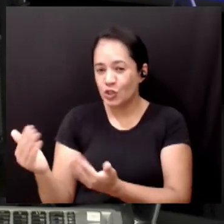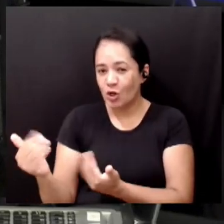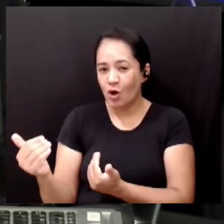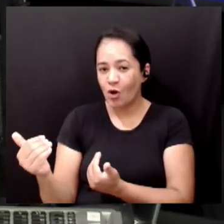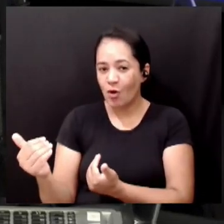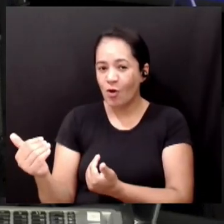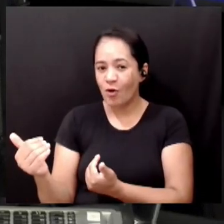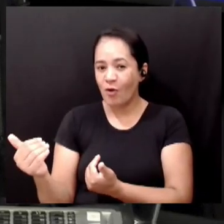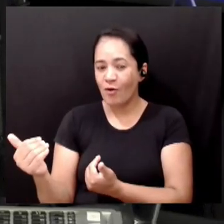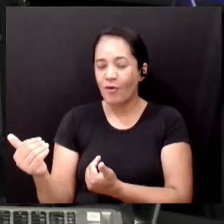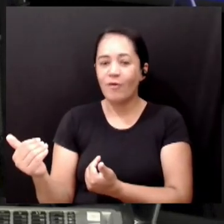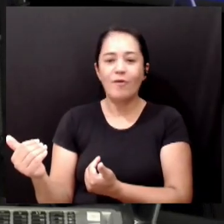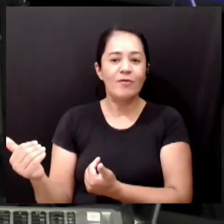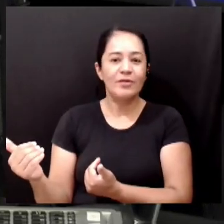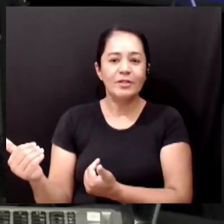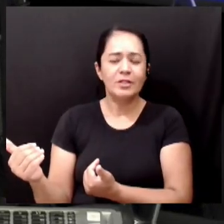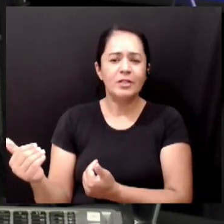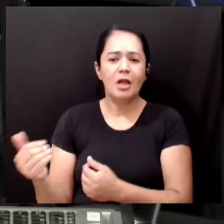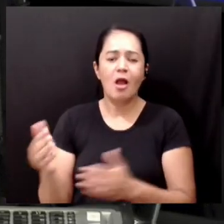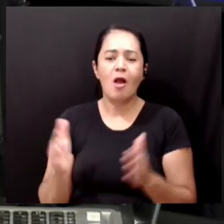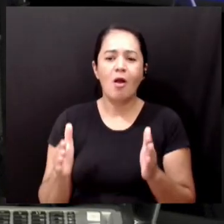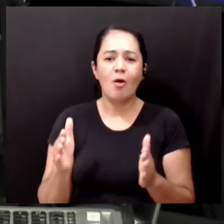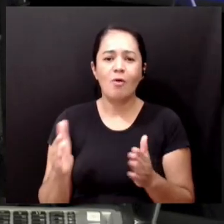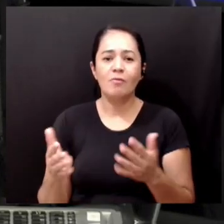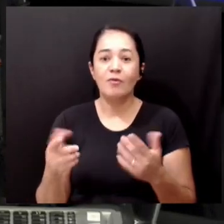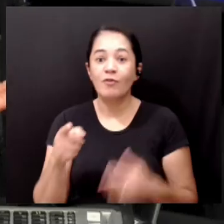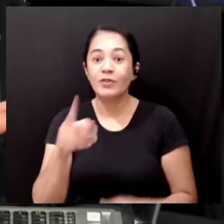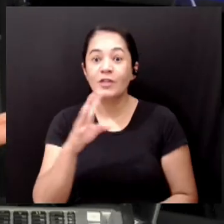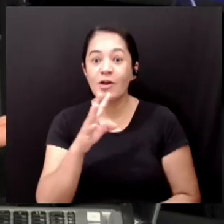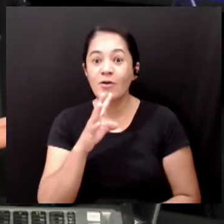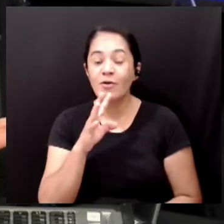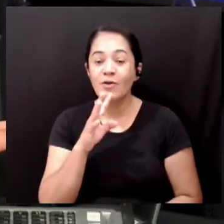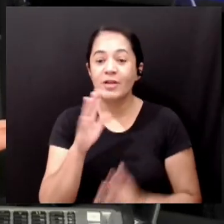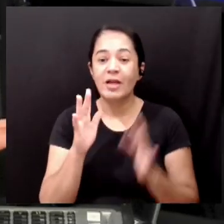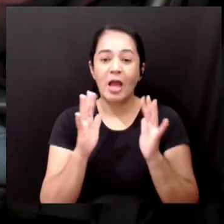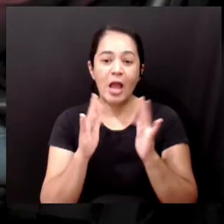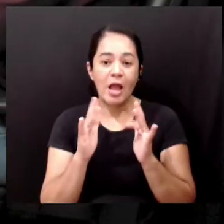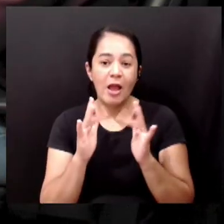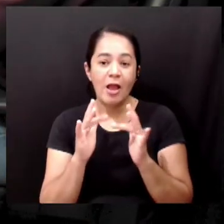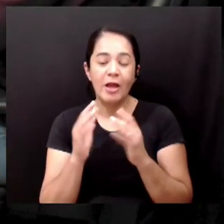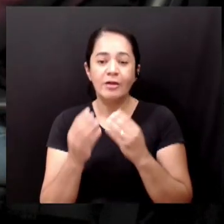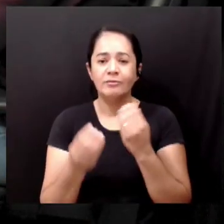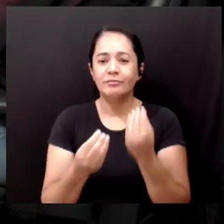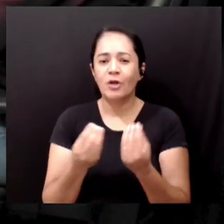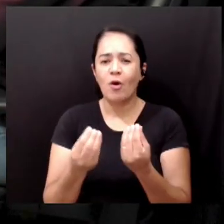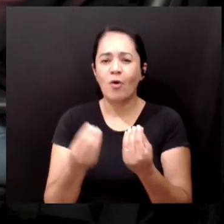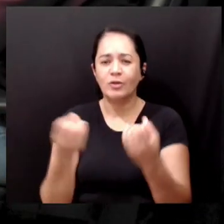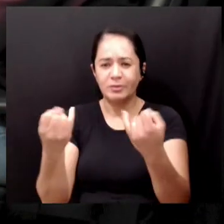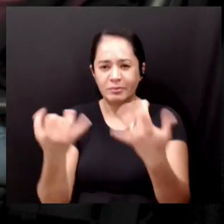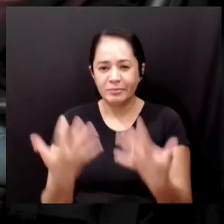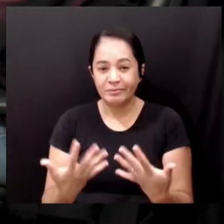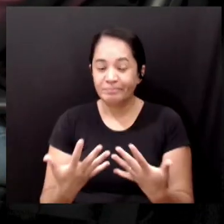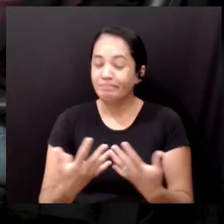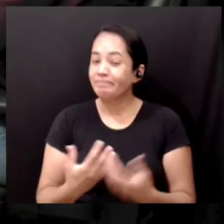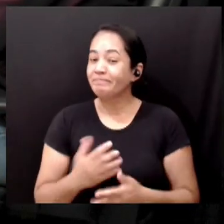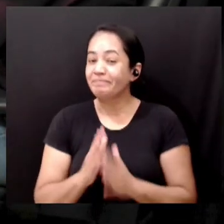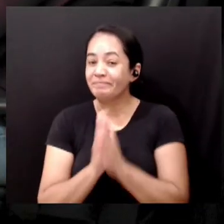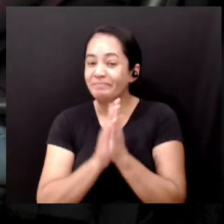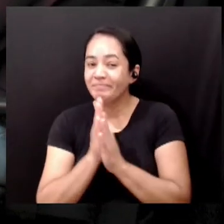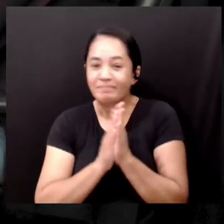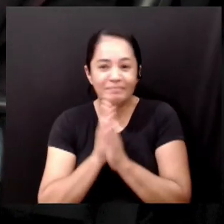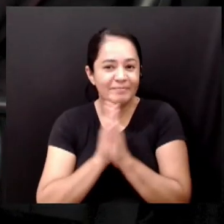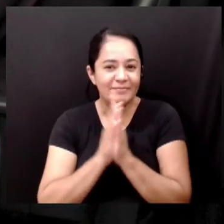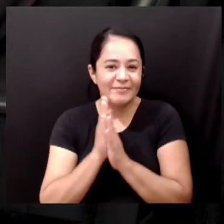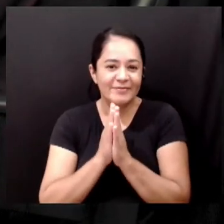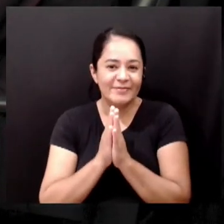momento você conhece a sua namorada? Quem é ela? Conta pra nós. Aí fizeram a aposta aí do